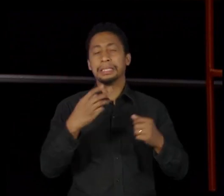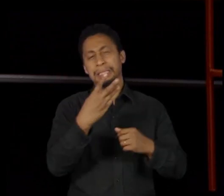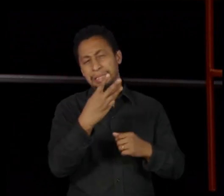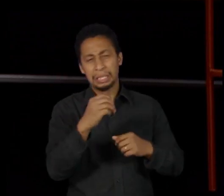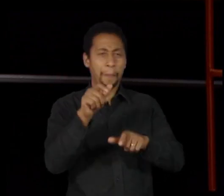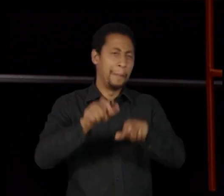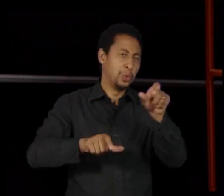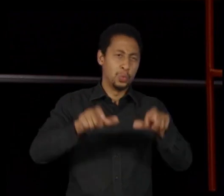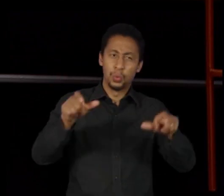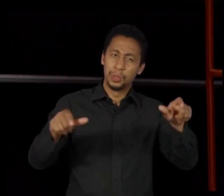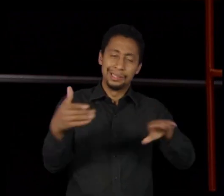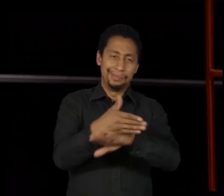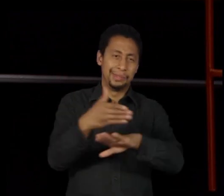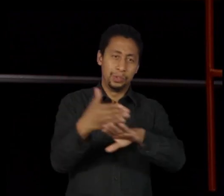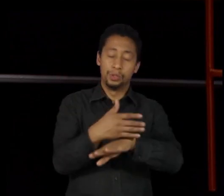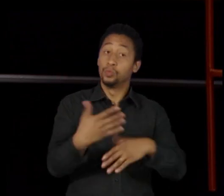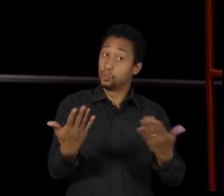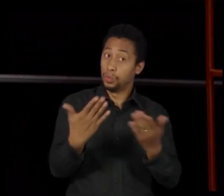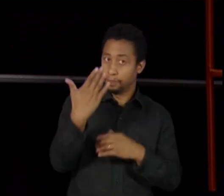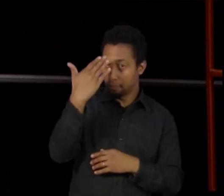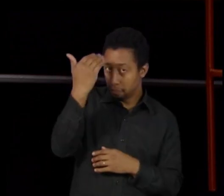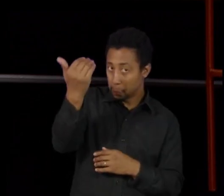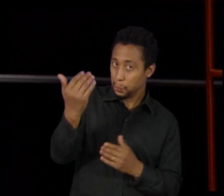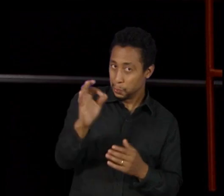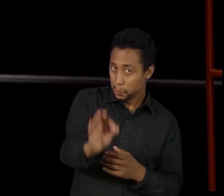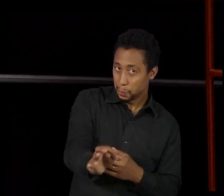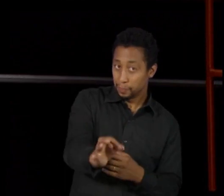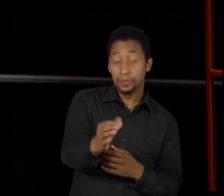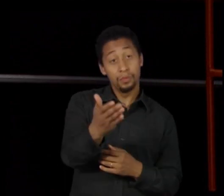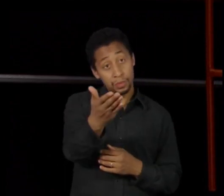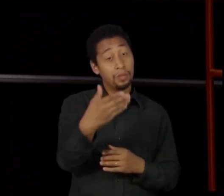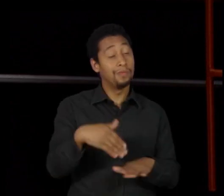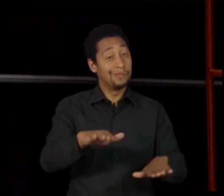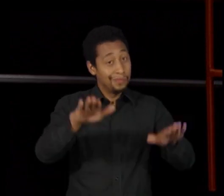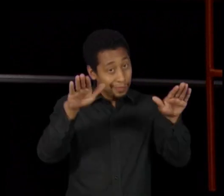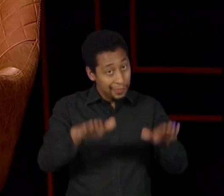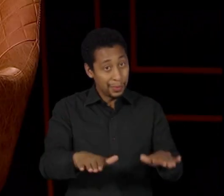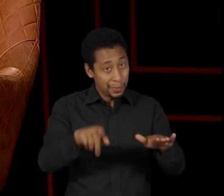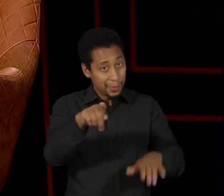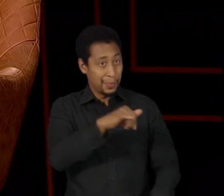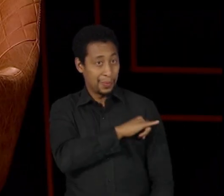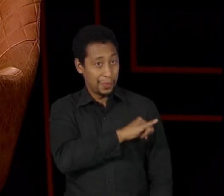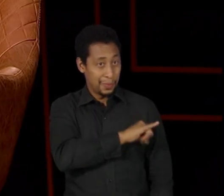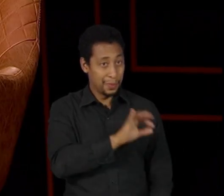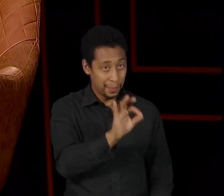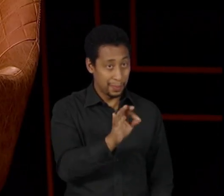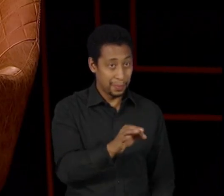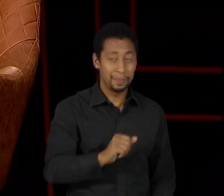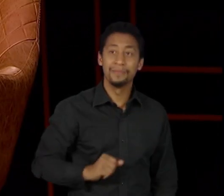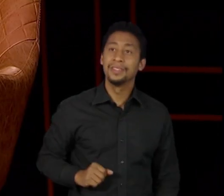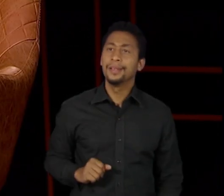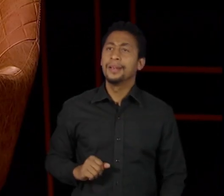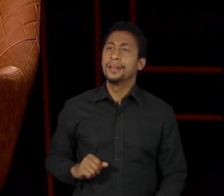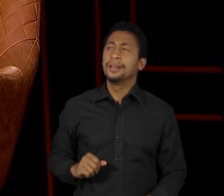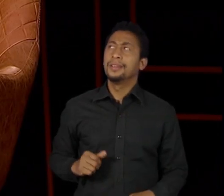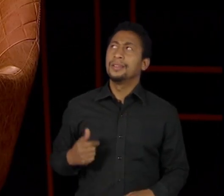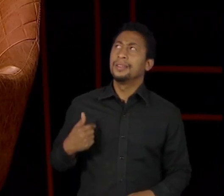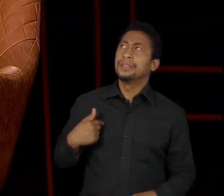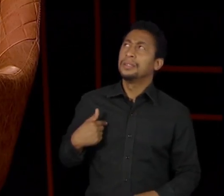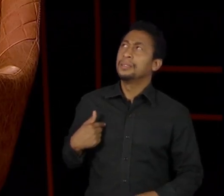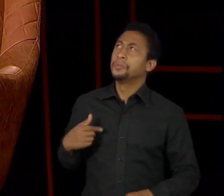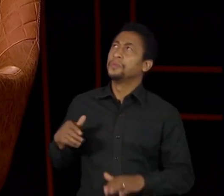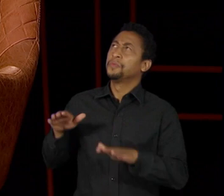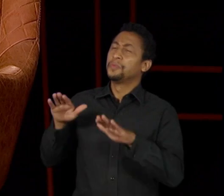cena. E foi um sucesso, e aí você acabou ficando no Rio. Fiquei no Rio porque